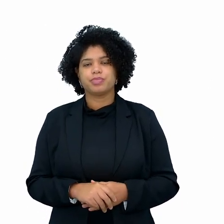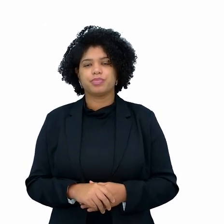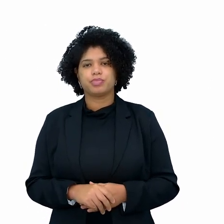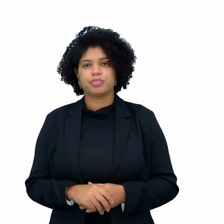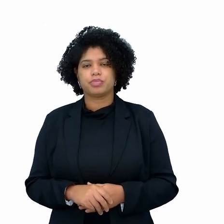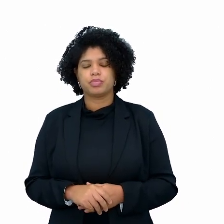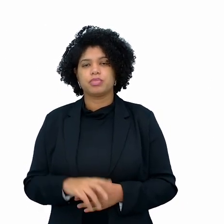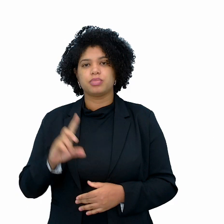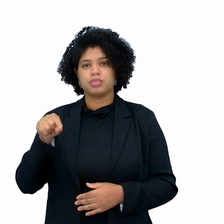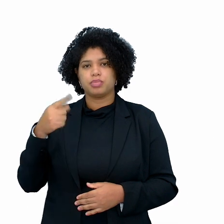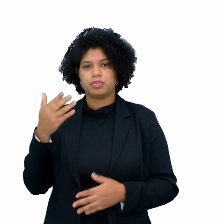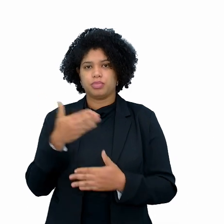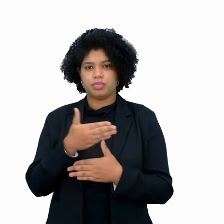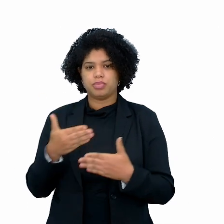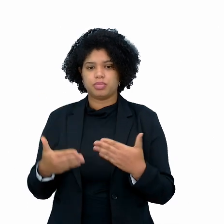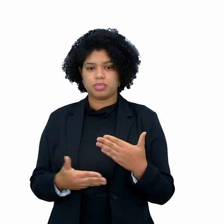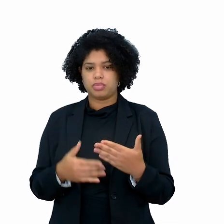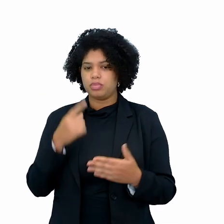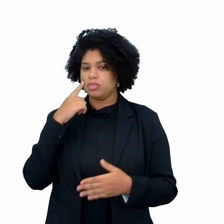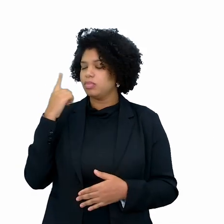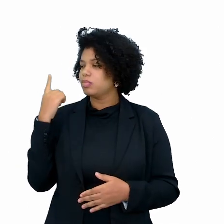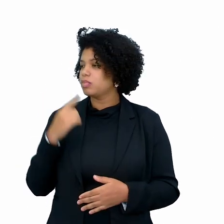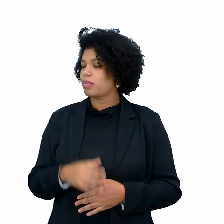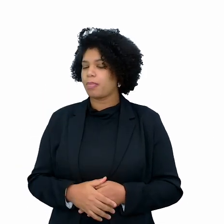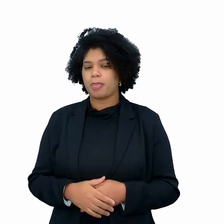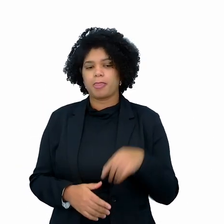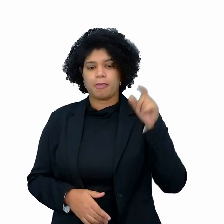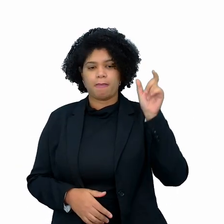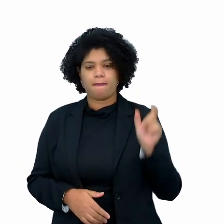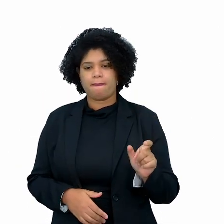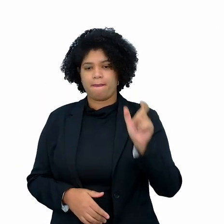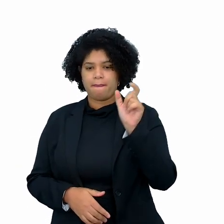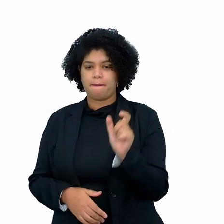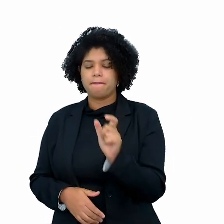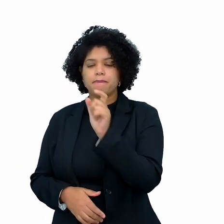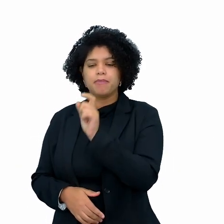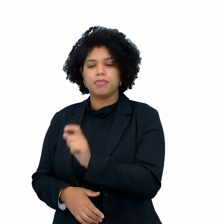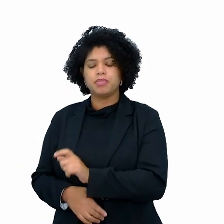no próximo slide, né, a gente tem lá, ó,